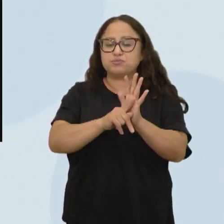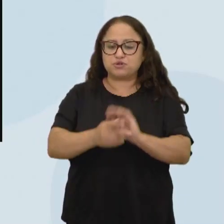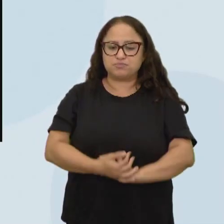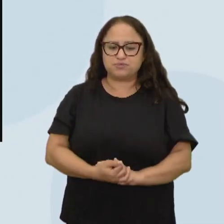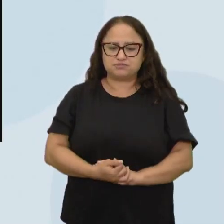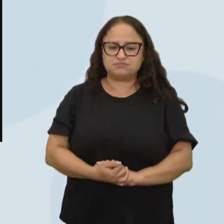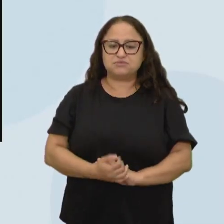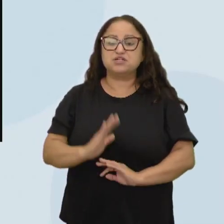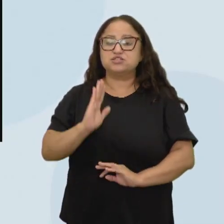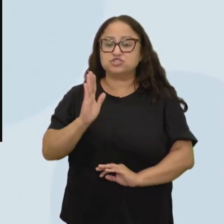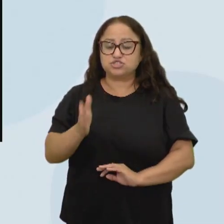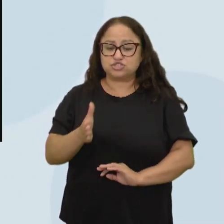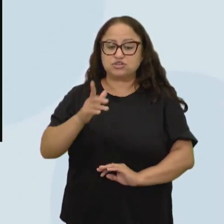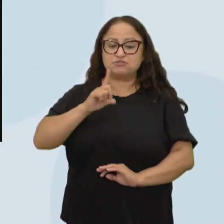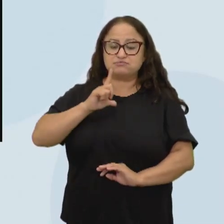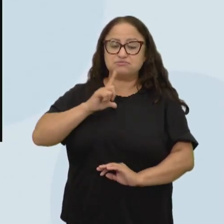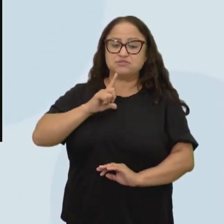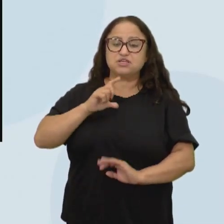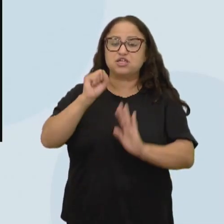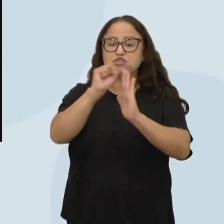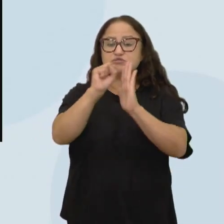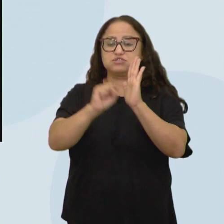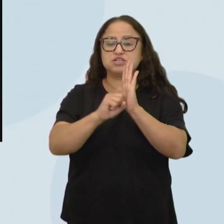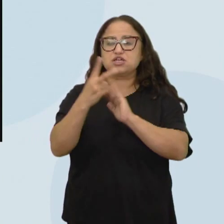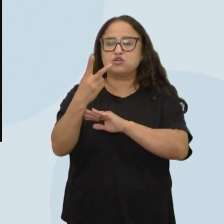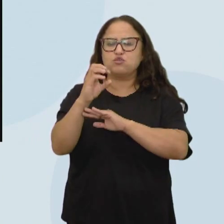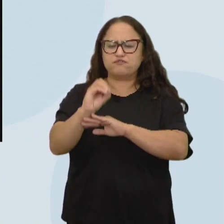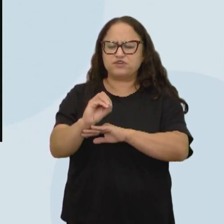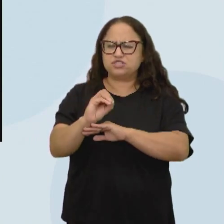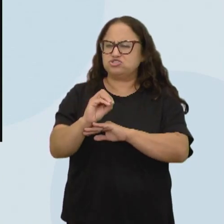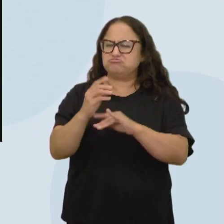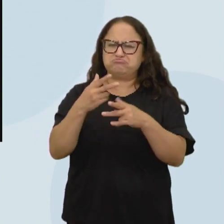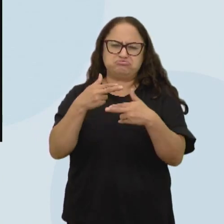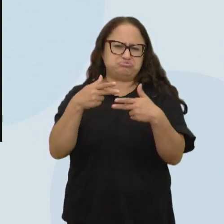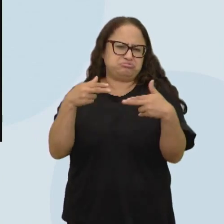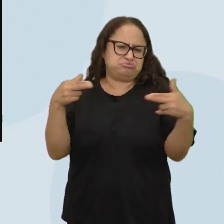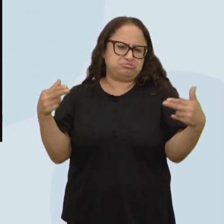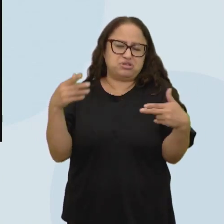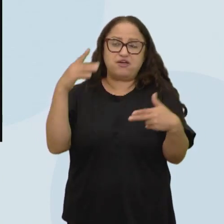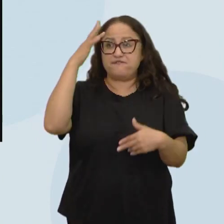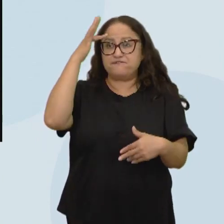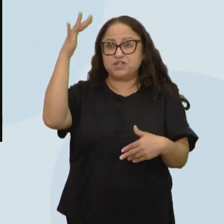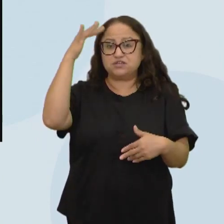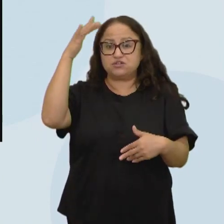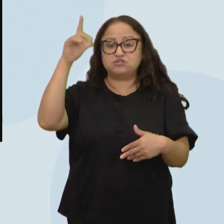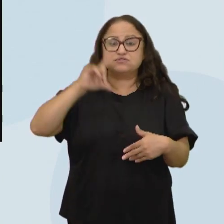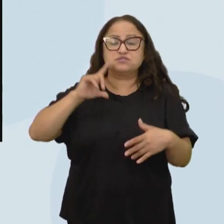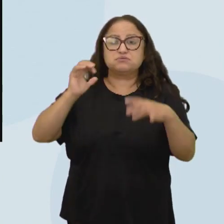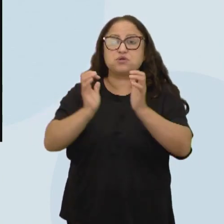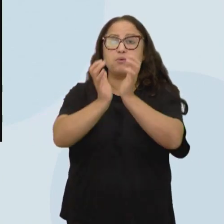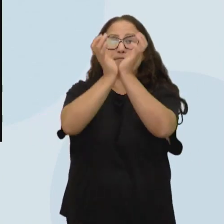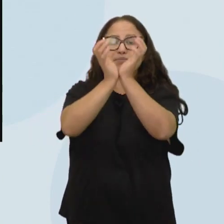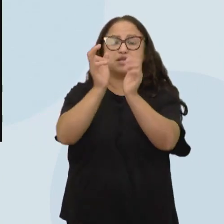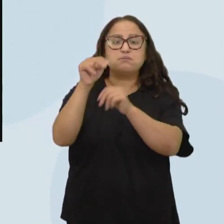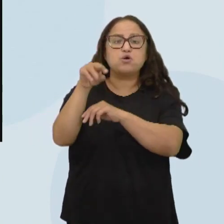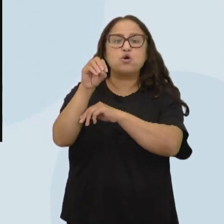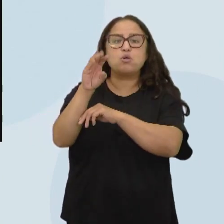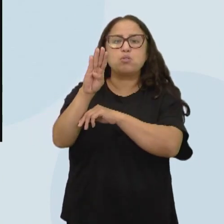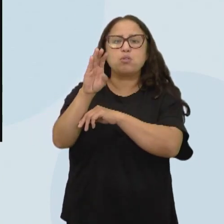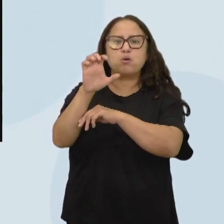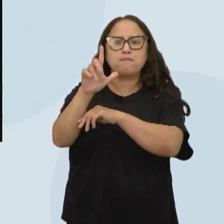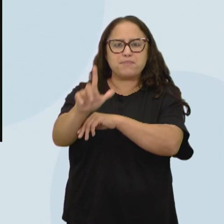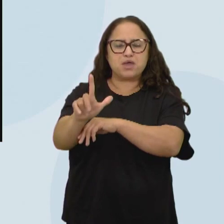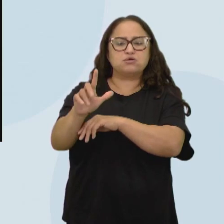século XX, foram vários os filósofos que receberam o Prêmio Nobel de